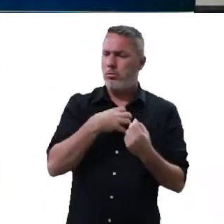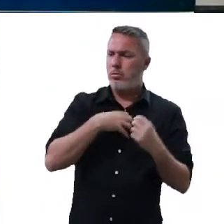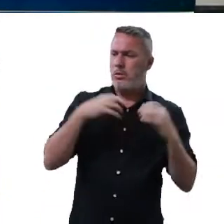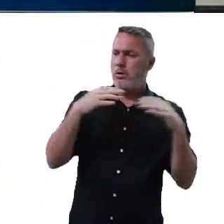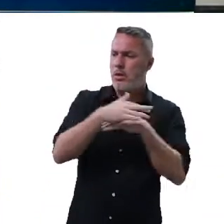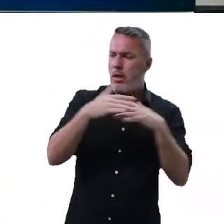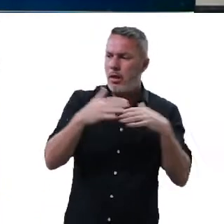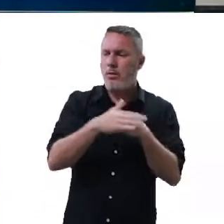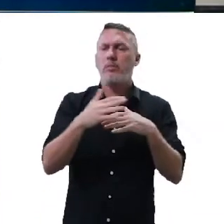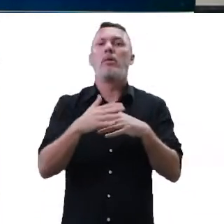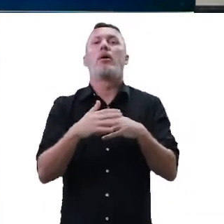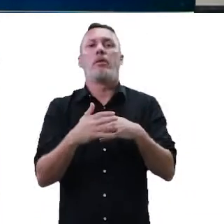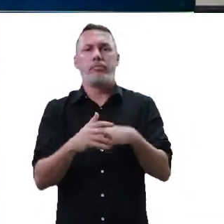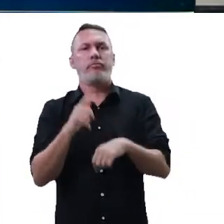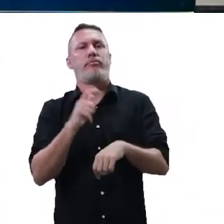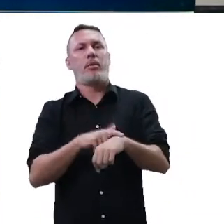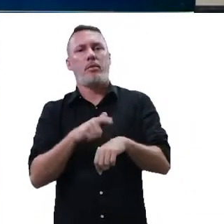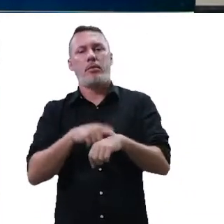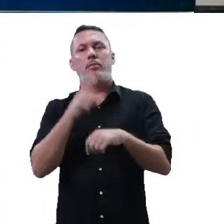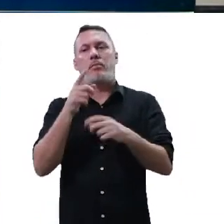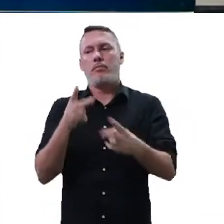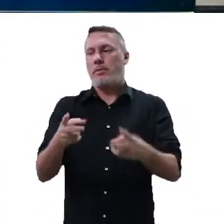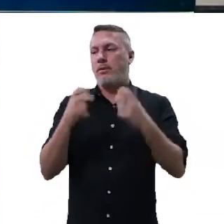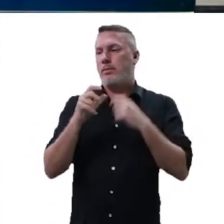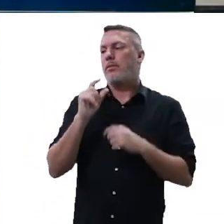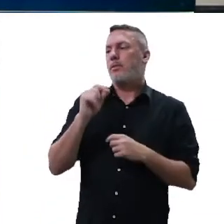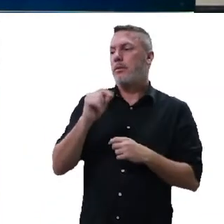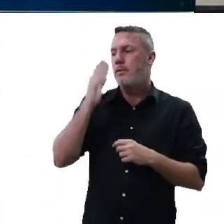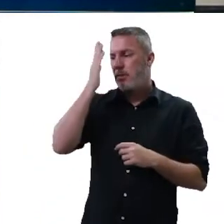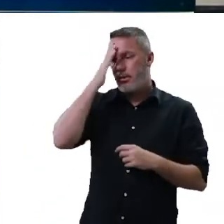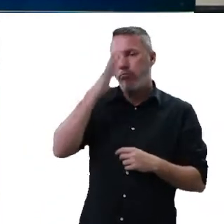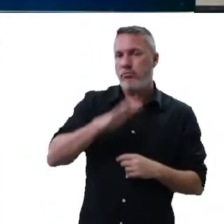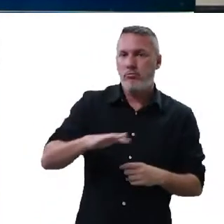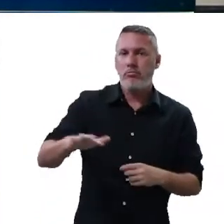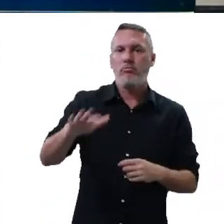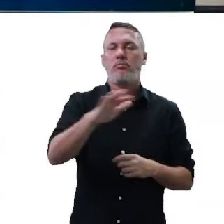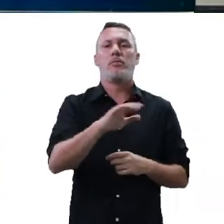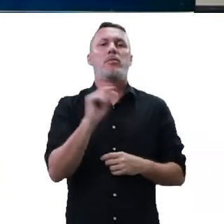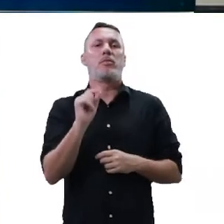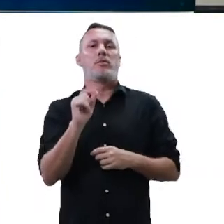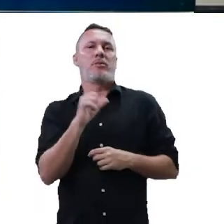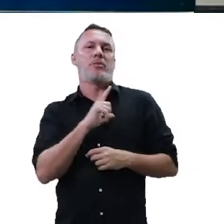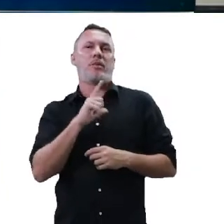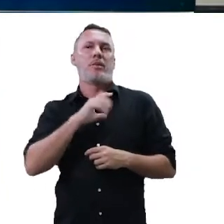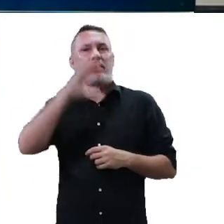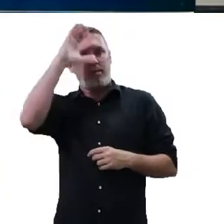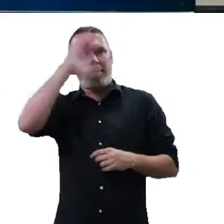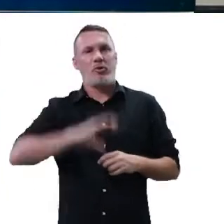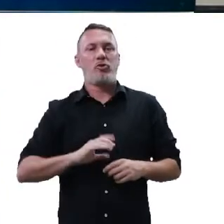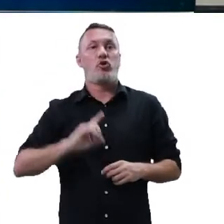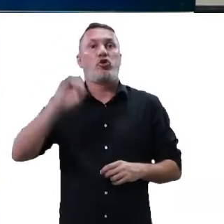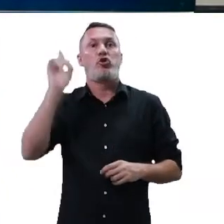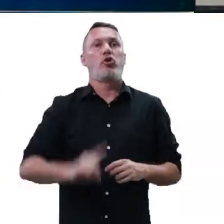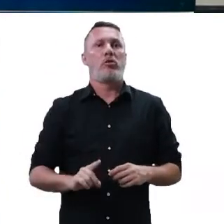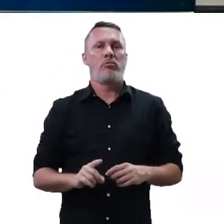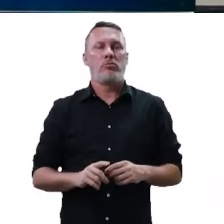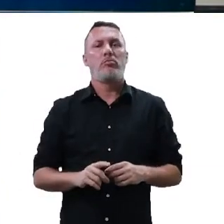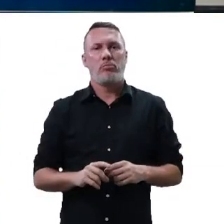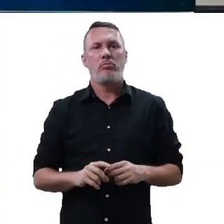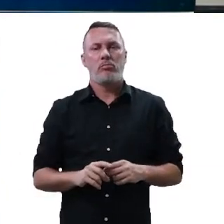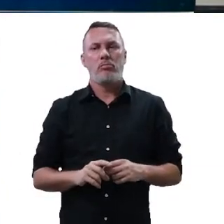cidade. E, esse momento, a gente tem uma arete que está em torno dessa